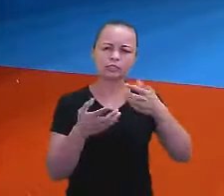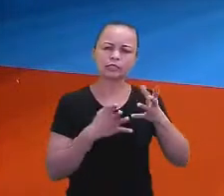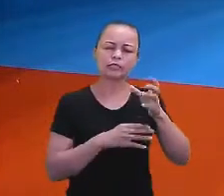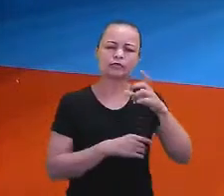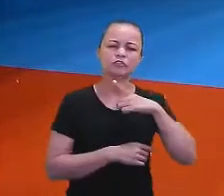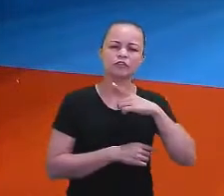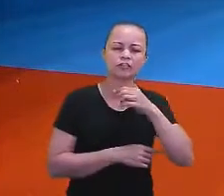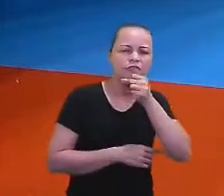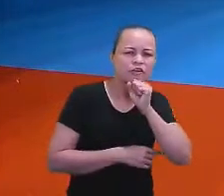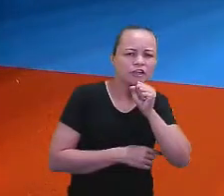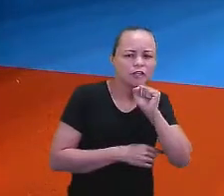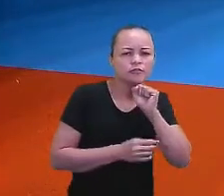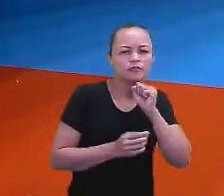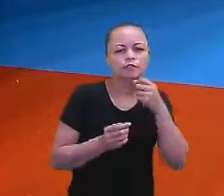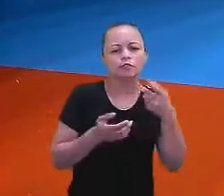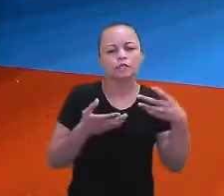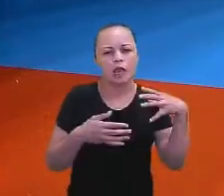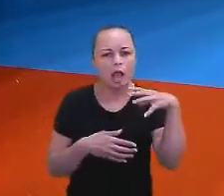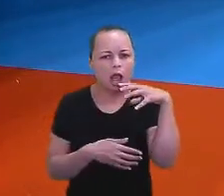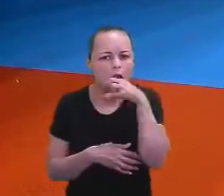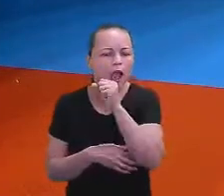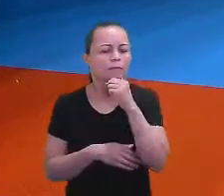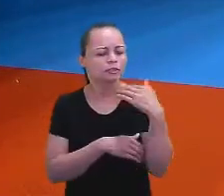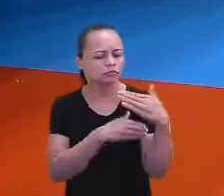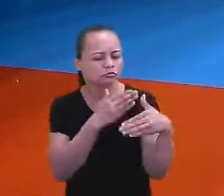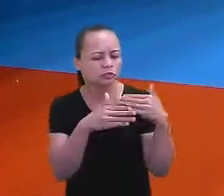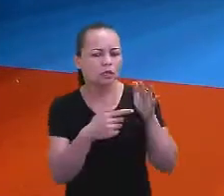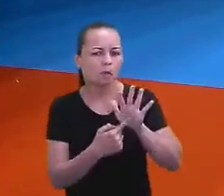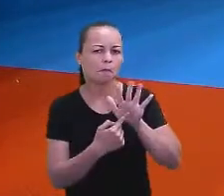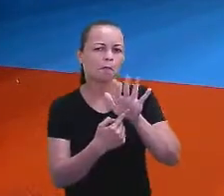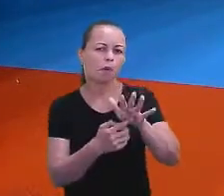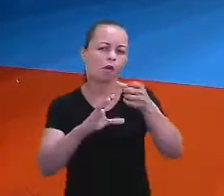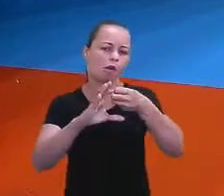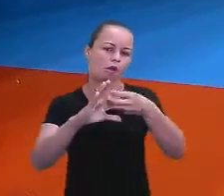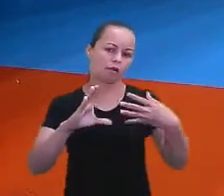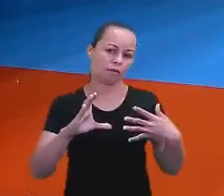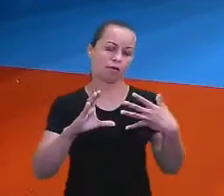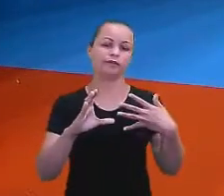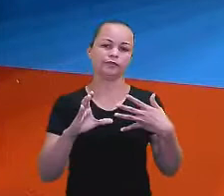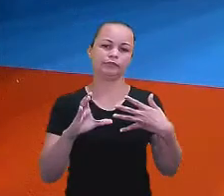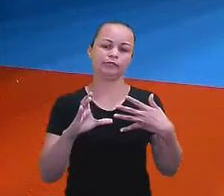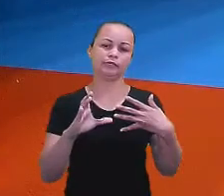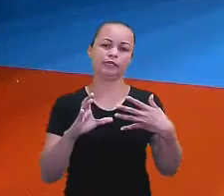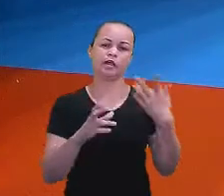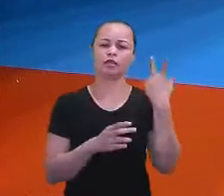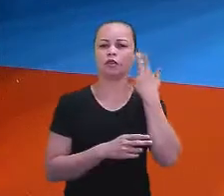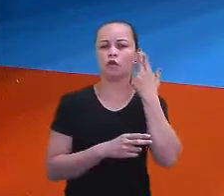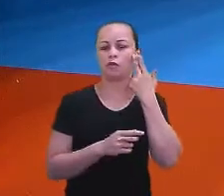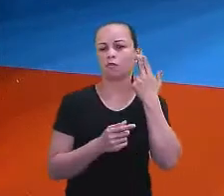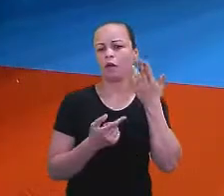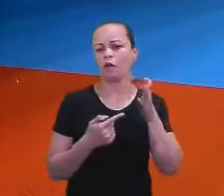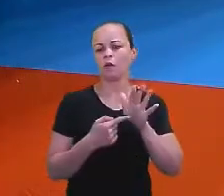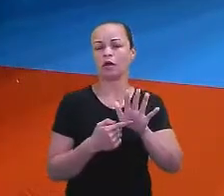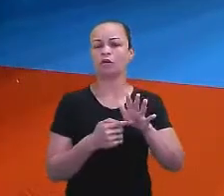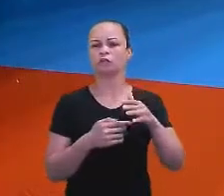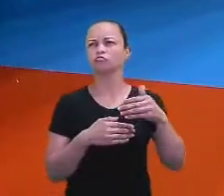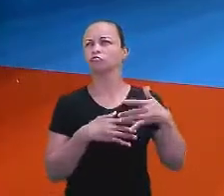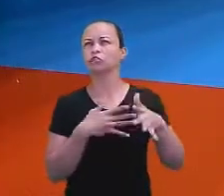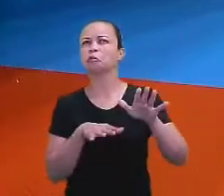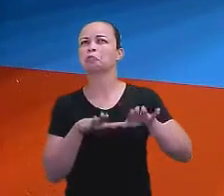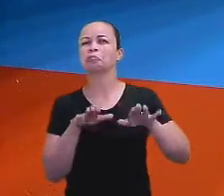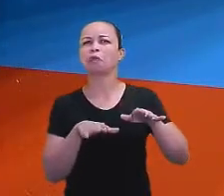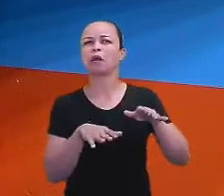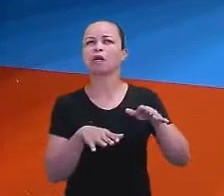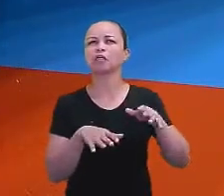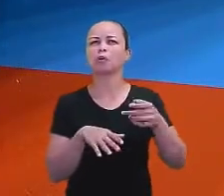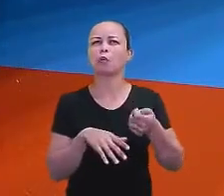velhice, que precocemente ela começou a apresentar características que só seria comum acontecer lá nos seus